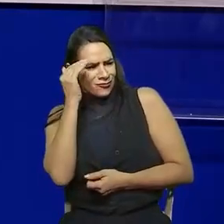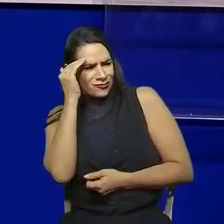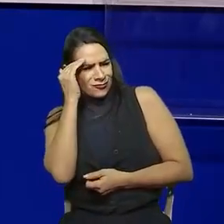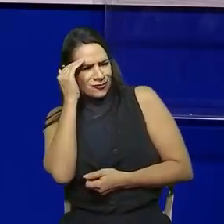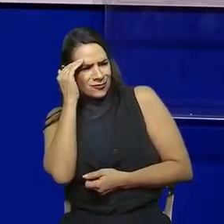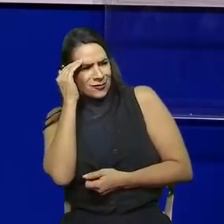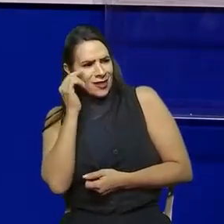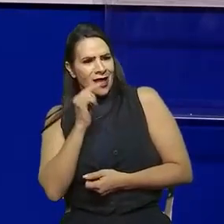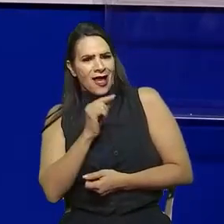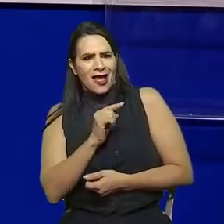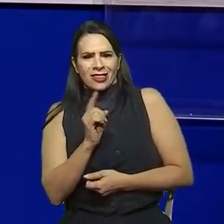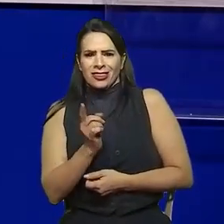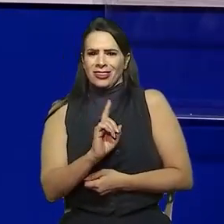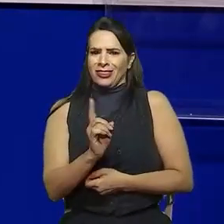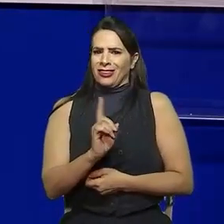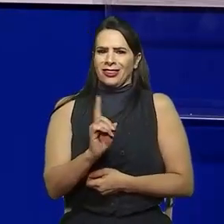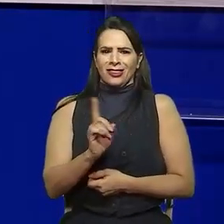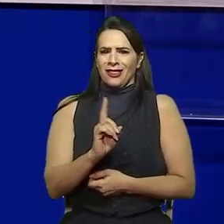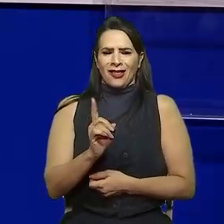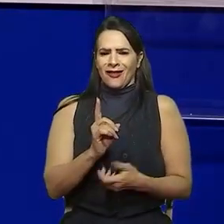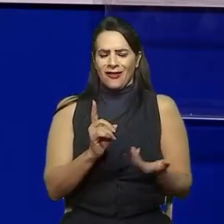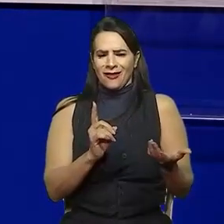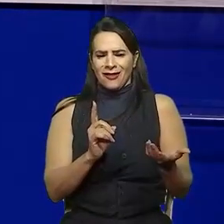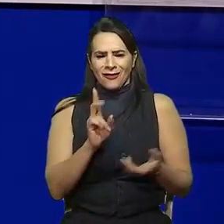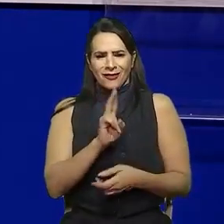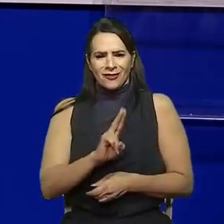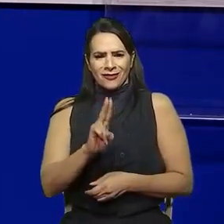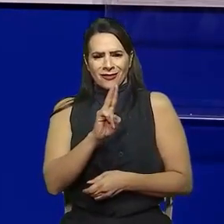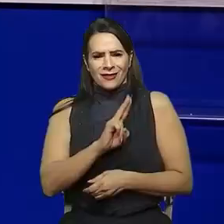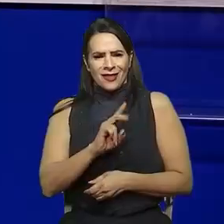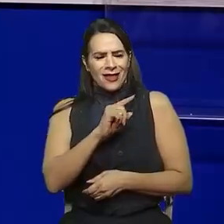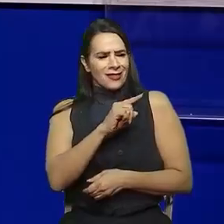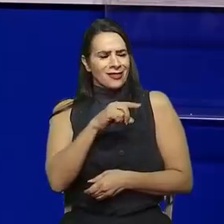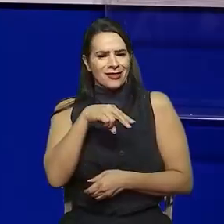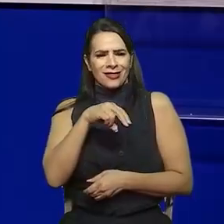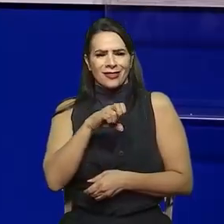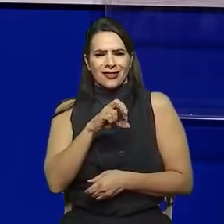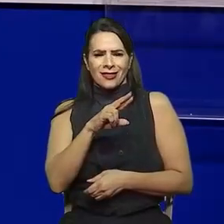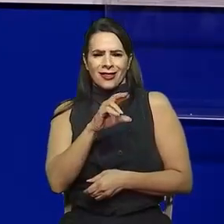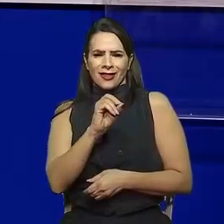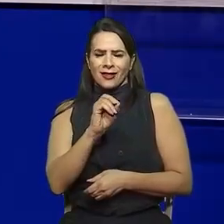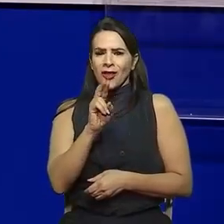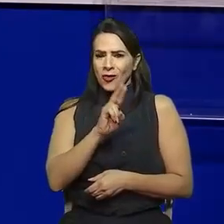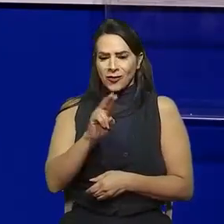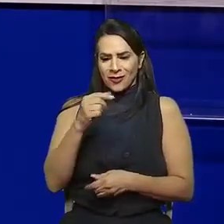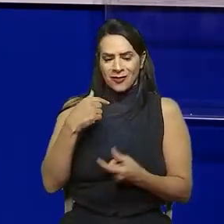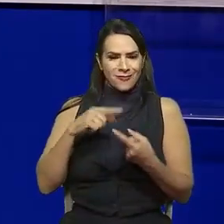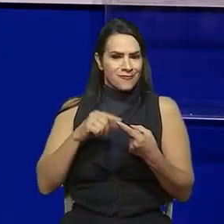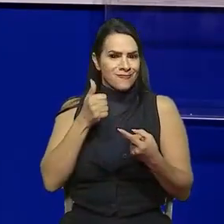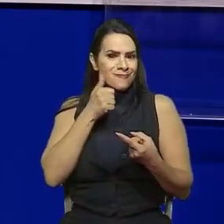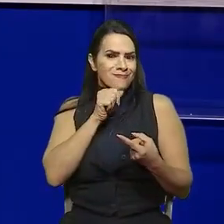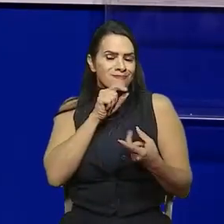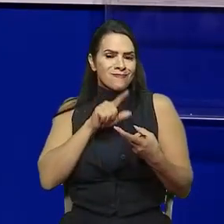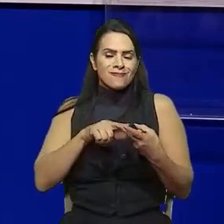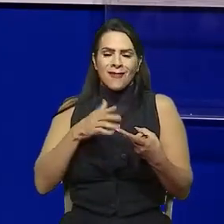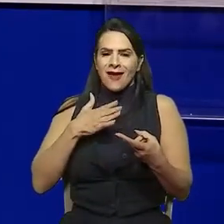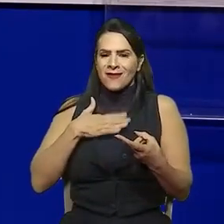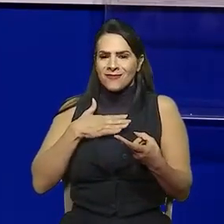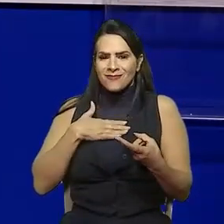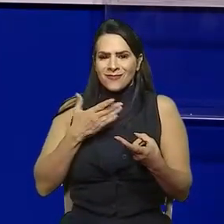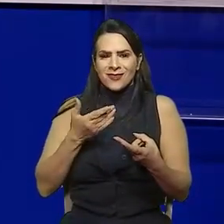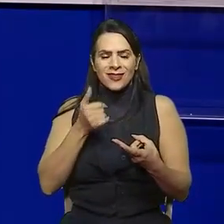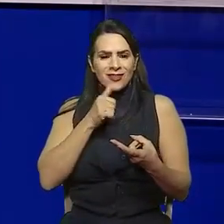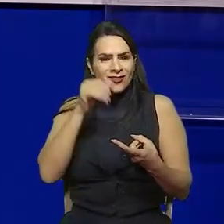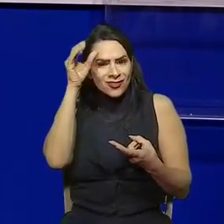não é Sônia Braga, não. Sônia Braga não vai usar Nero. Quem usa Nero é manhã, né? É minha tia, é minha avó. E aí, não, é Sônia